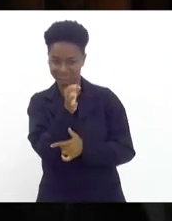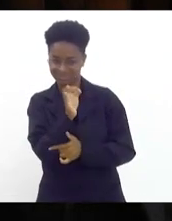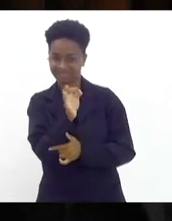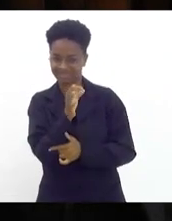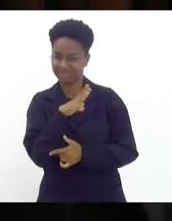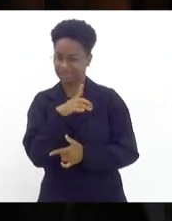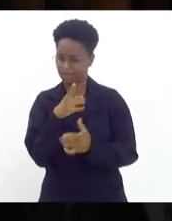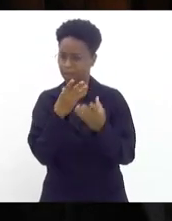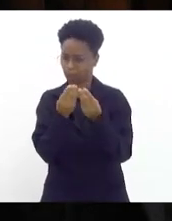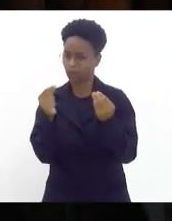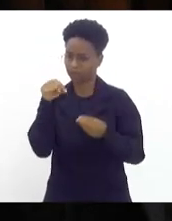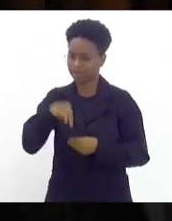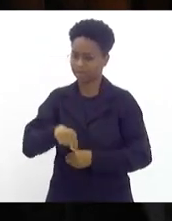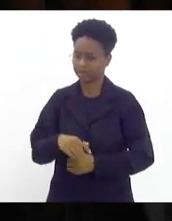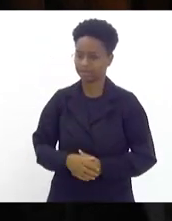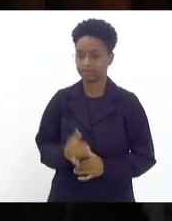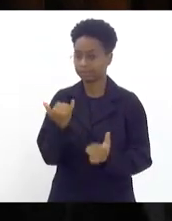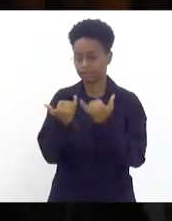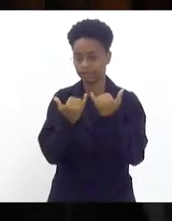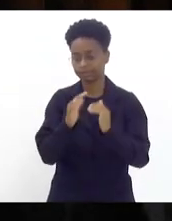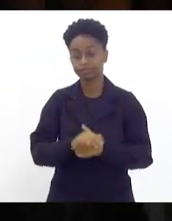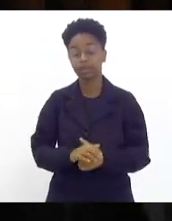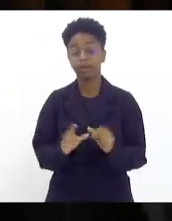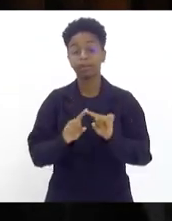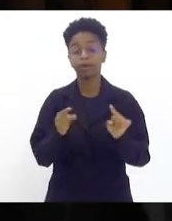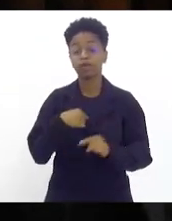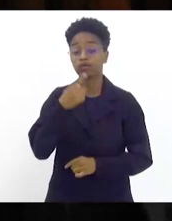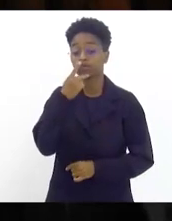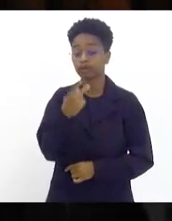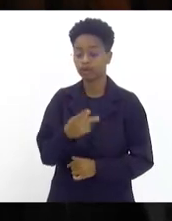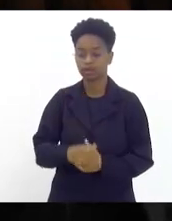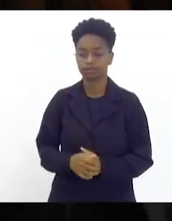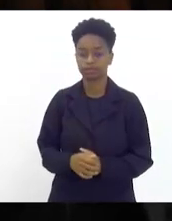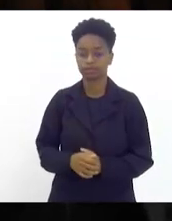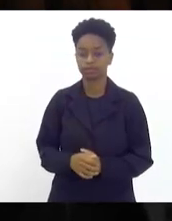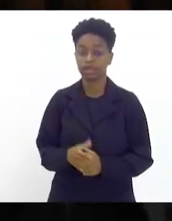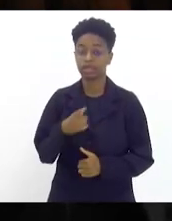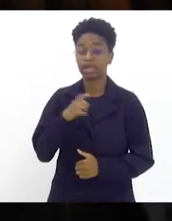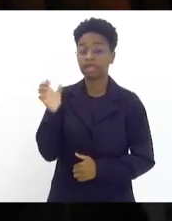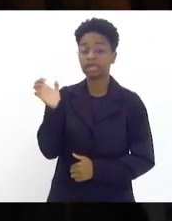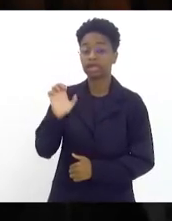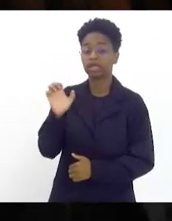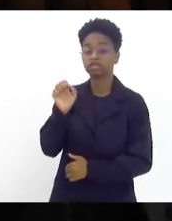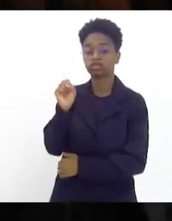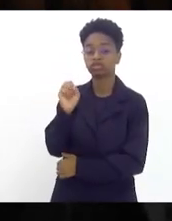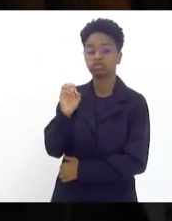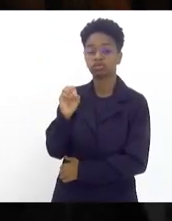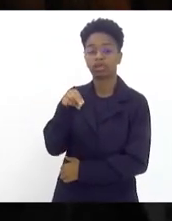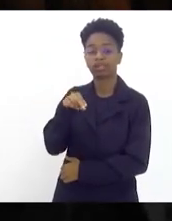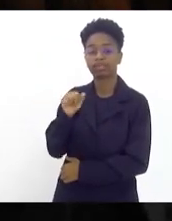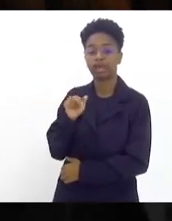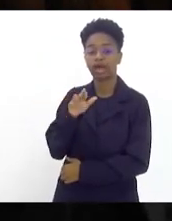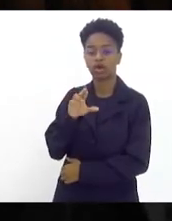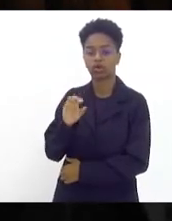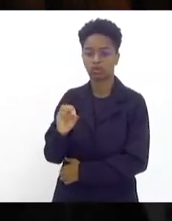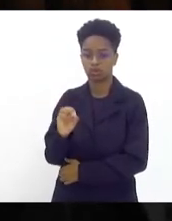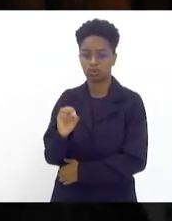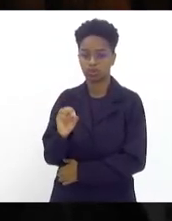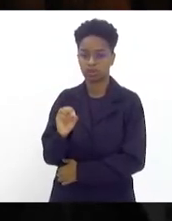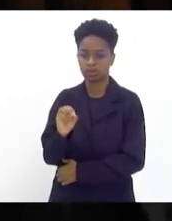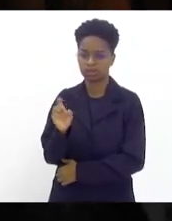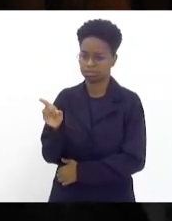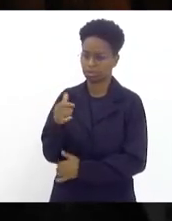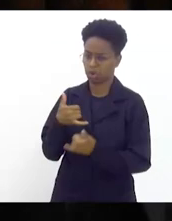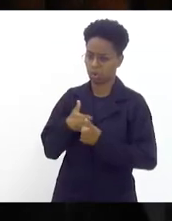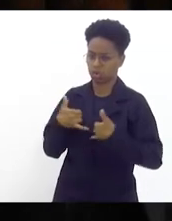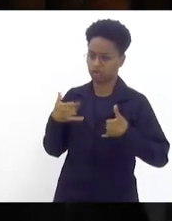aqui mas vamos lá aí deixa eu te falar aí tem um cara o que alguém sonaram né aí e ele fica